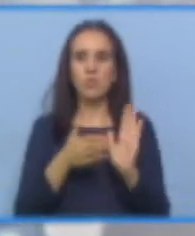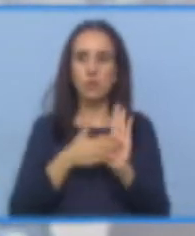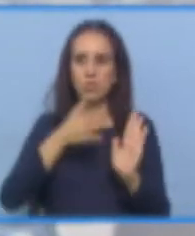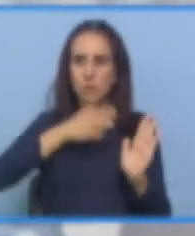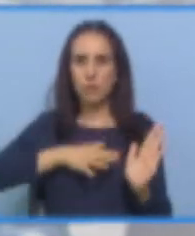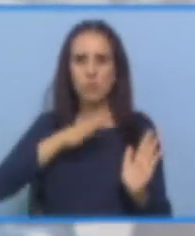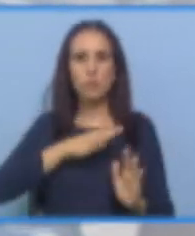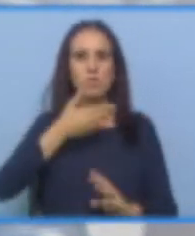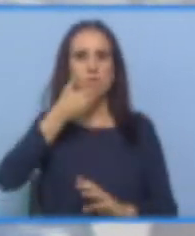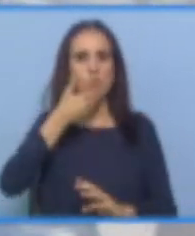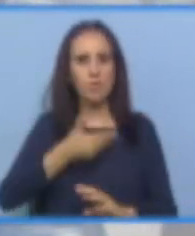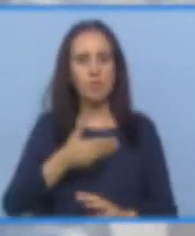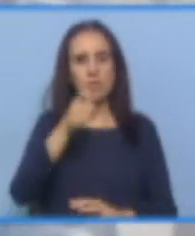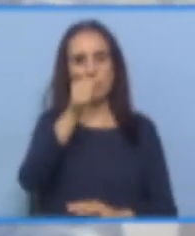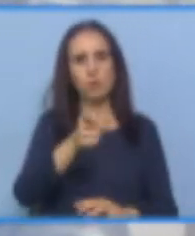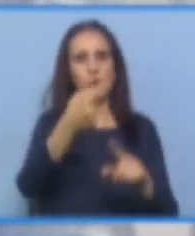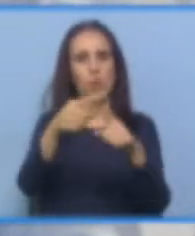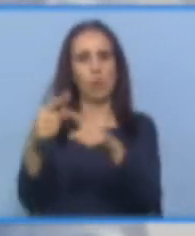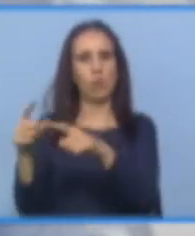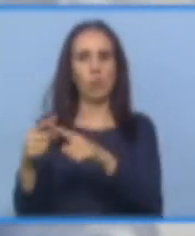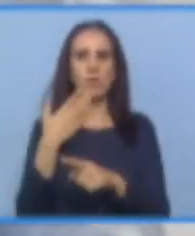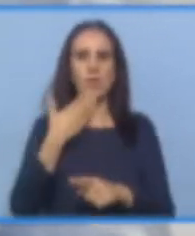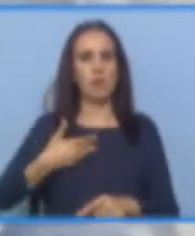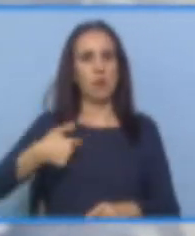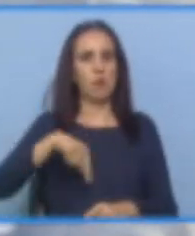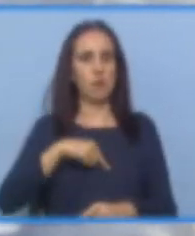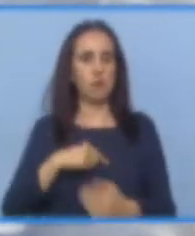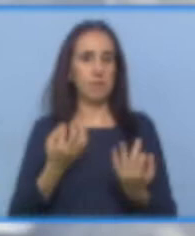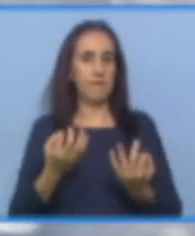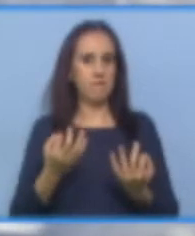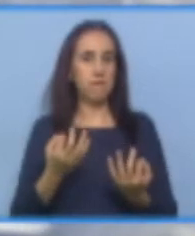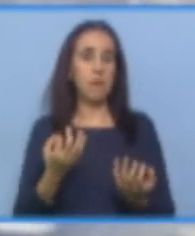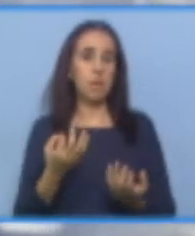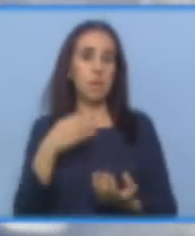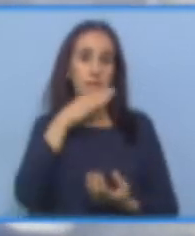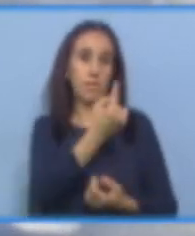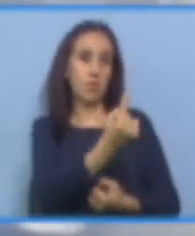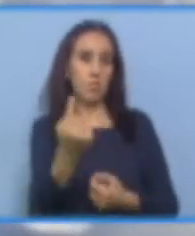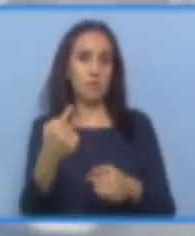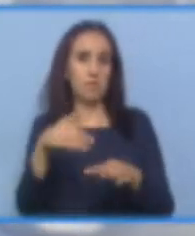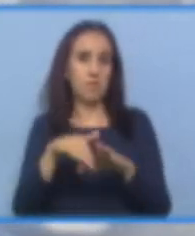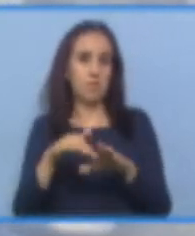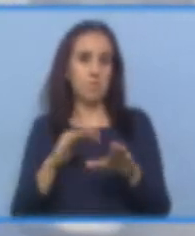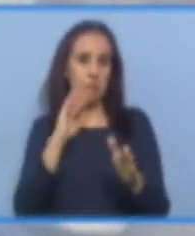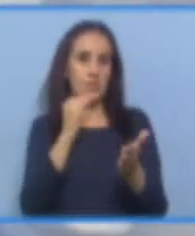testemunhos e experiências de outras pessoas e que nos permitam a nós também, e a cada uma das outras famílias que vão participar,